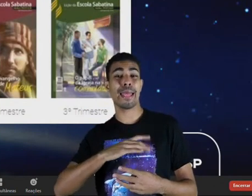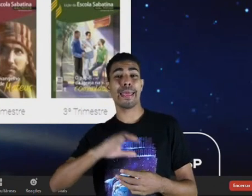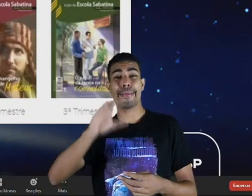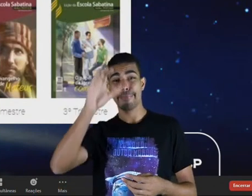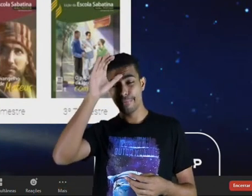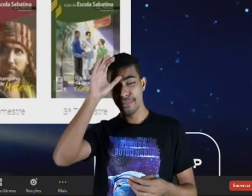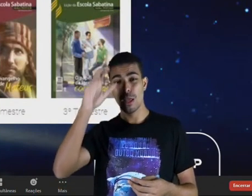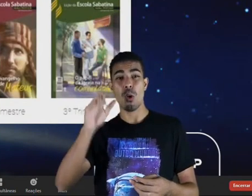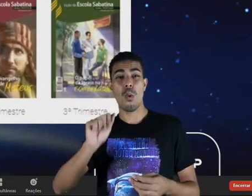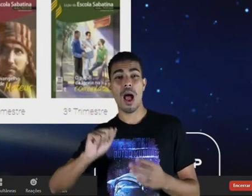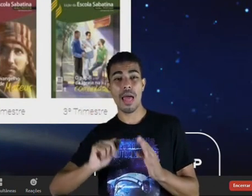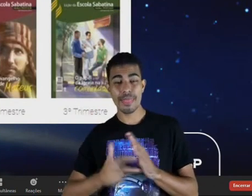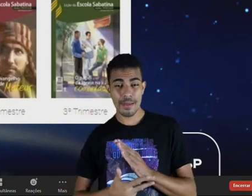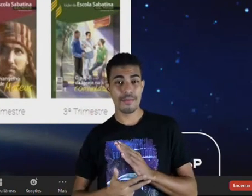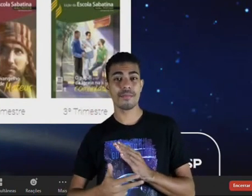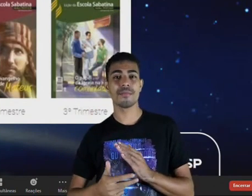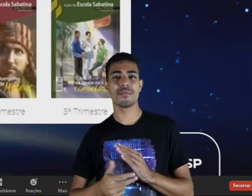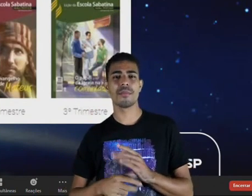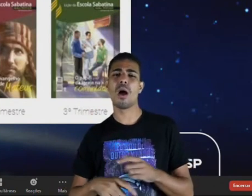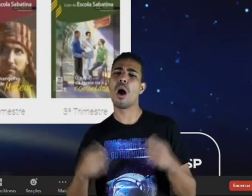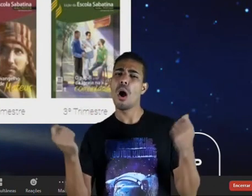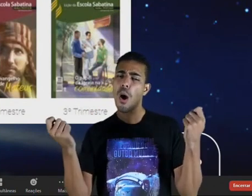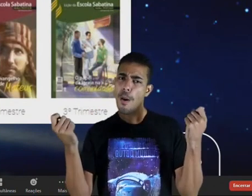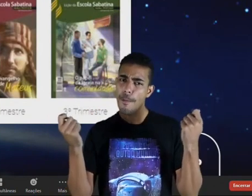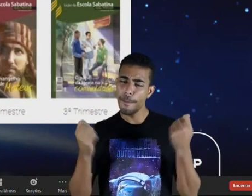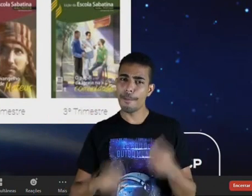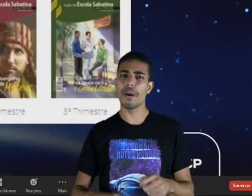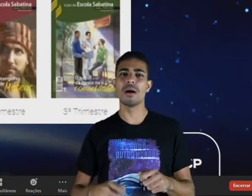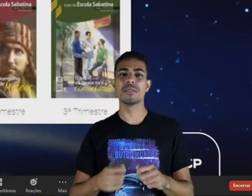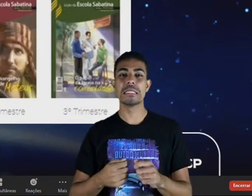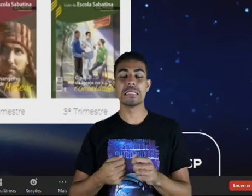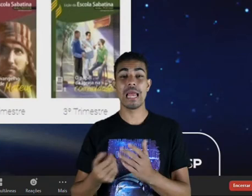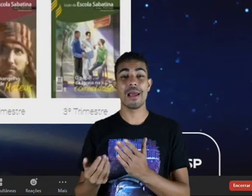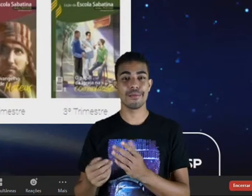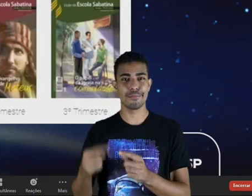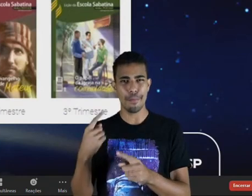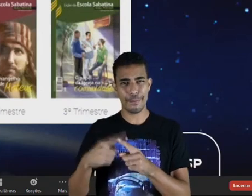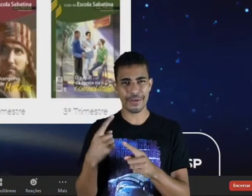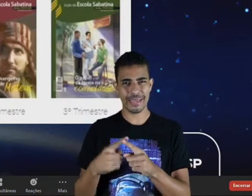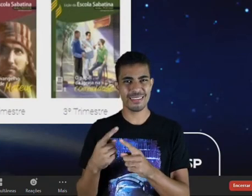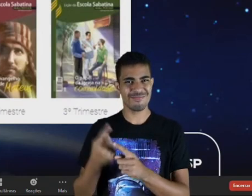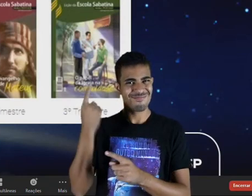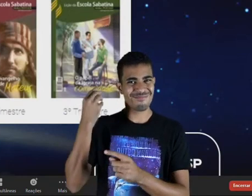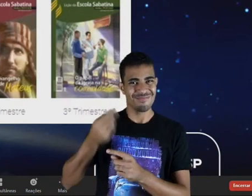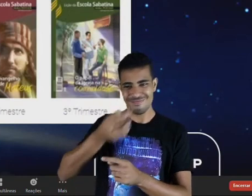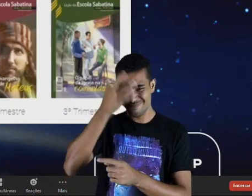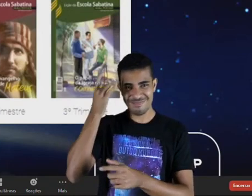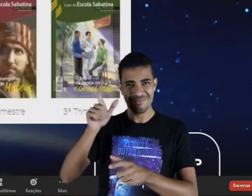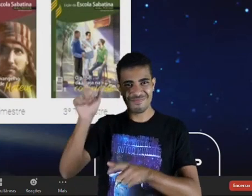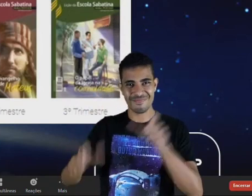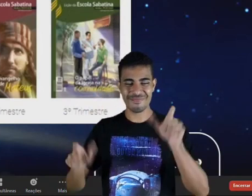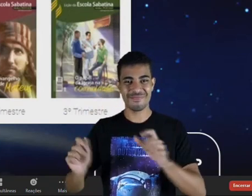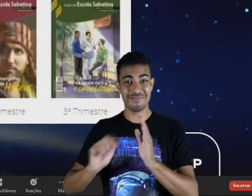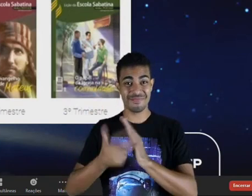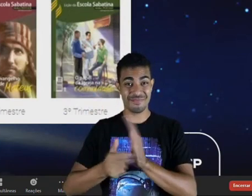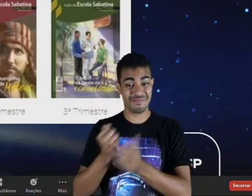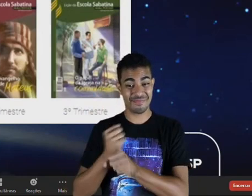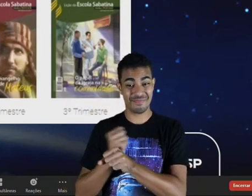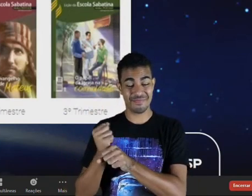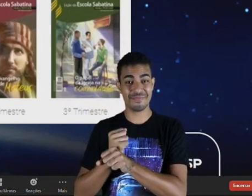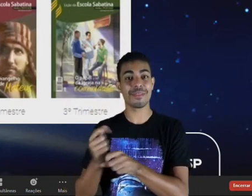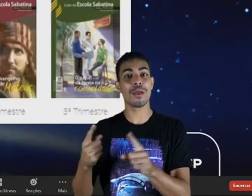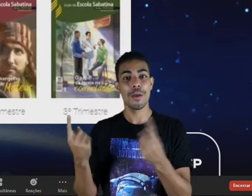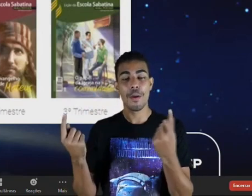bem idoso, peça para ser o herdeiro da coleção dele, que os mais antigos colecionam lições da Escola Sabatina, e pode ser que você teve uma lição da